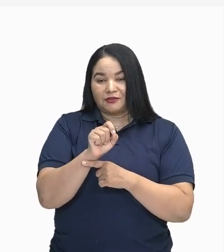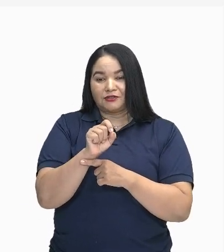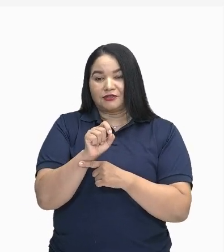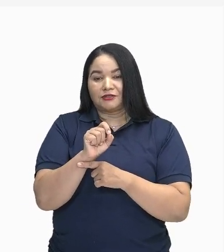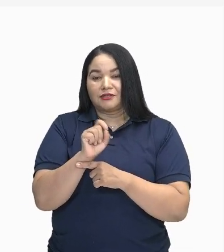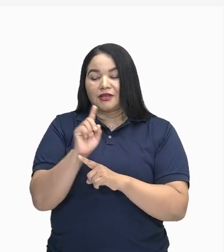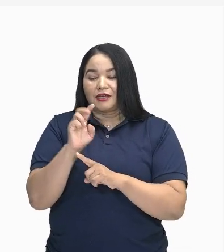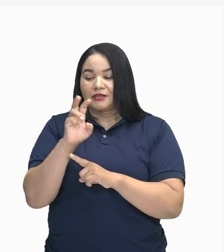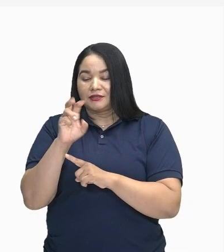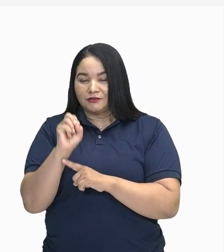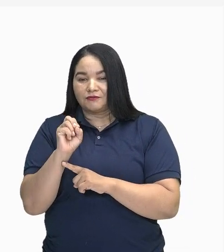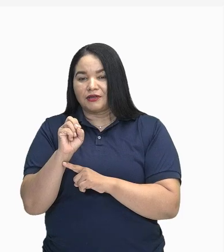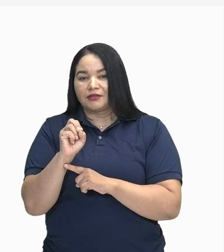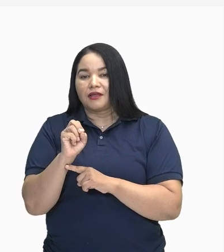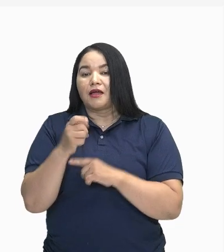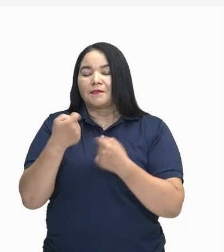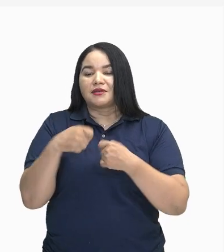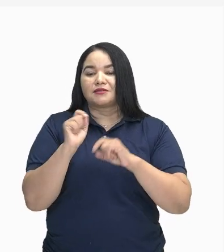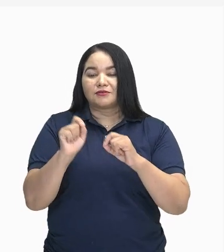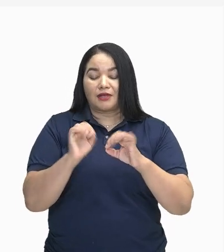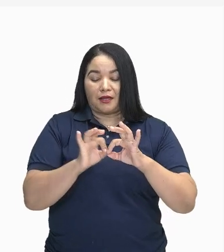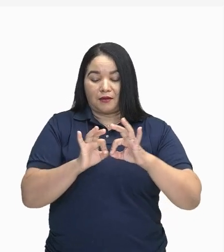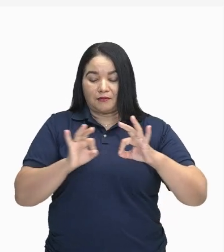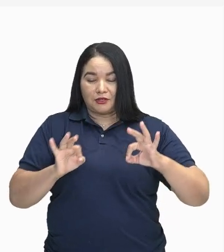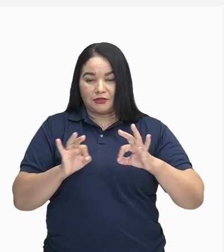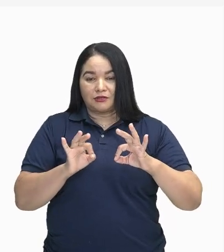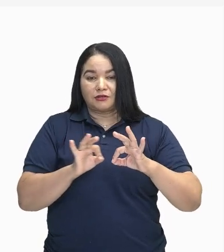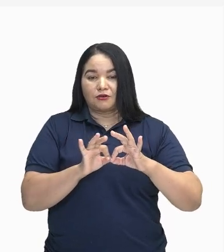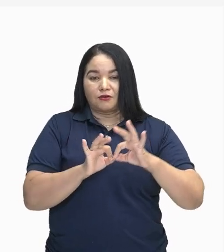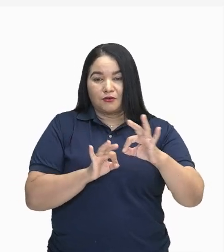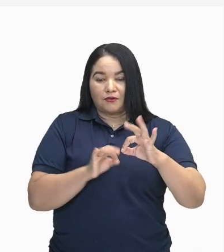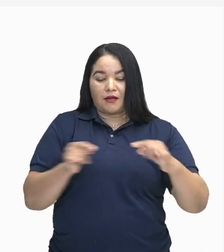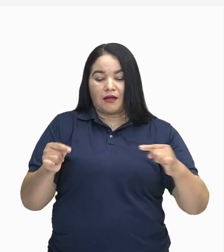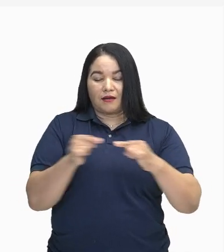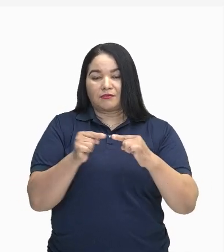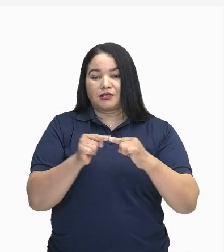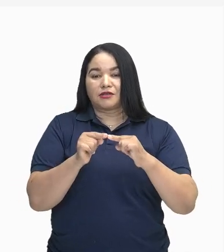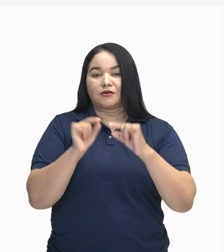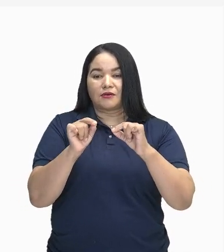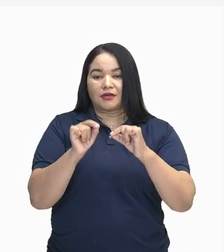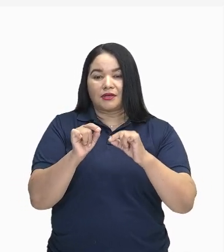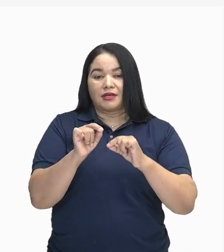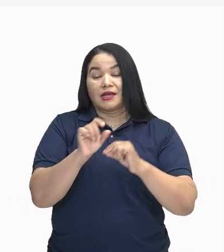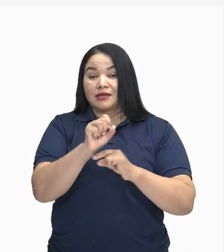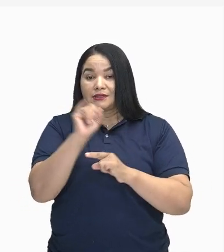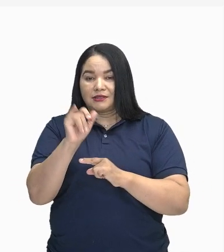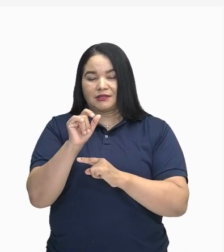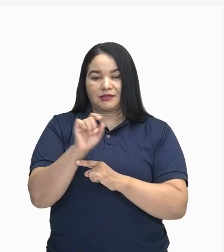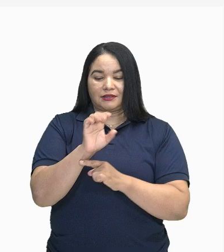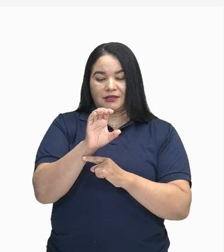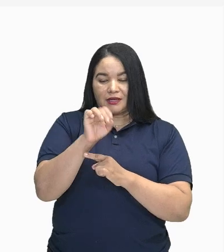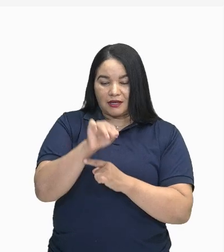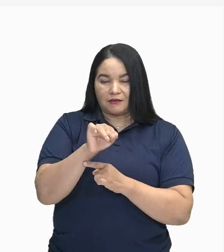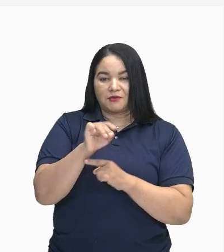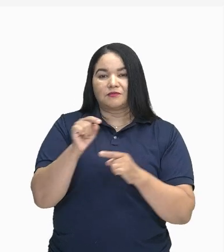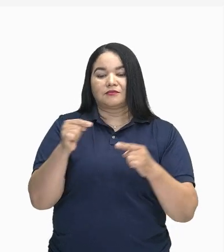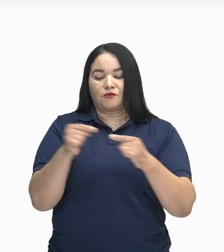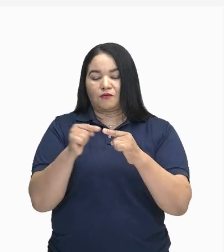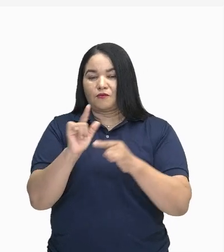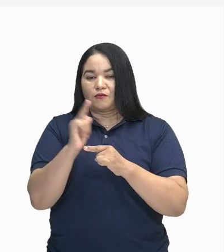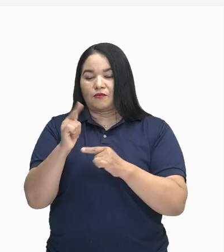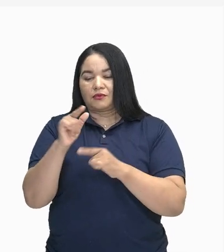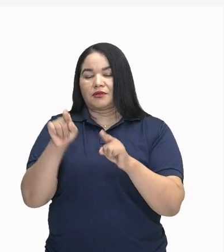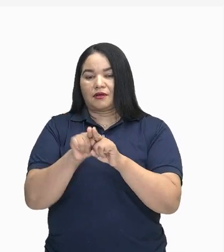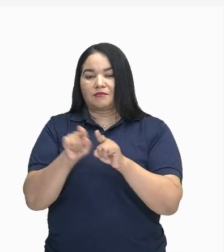que tenhamos as medidas na mesma unidade, tá bom? Então, vamos escrever a razão, mas